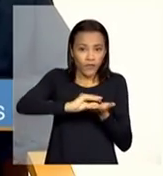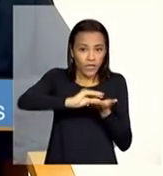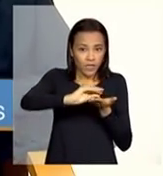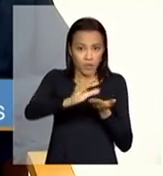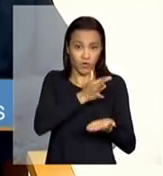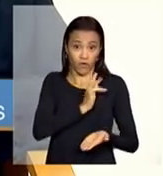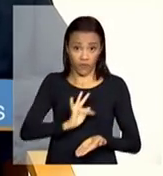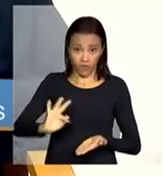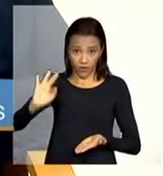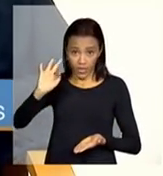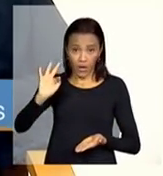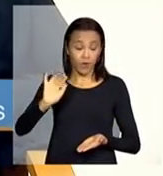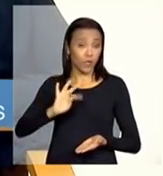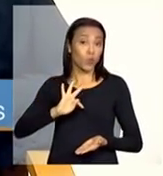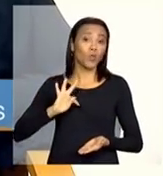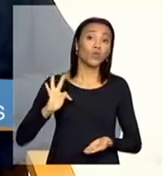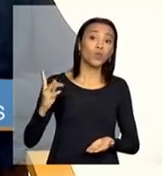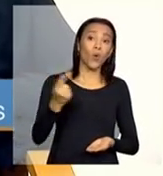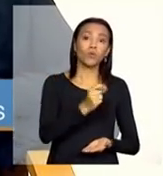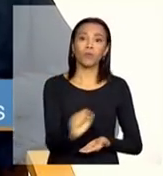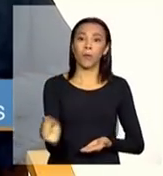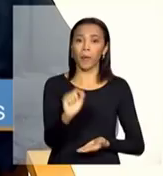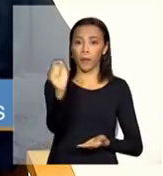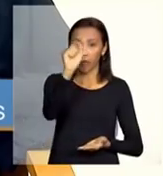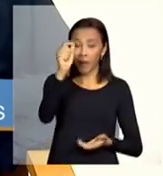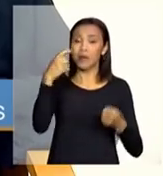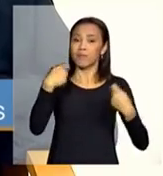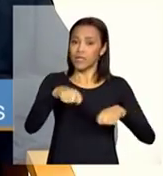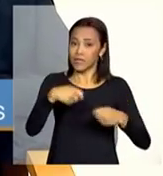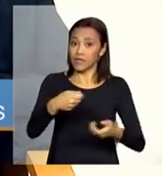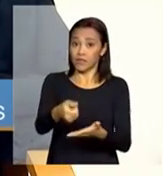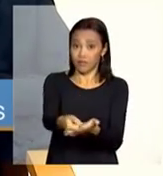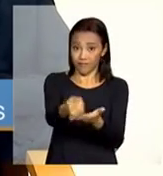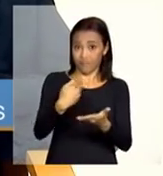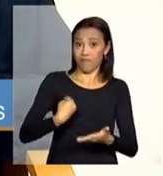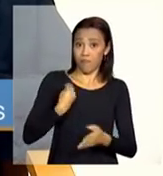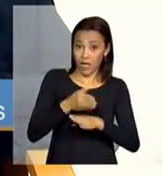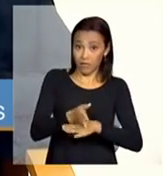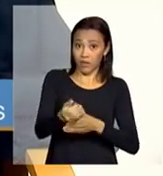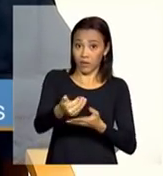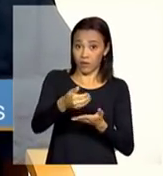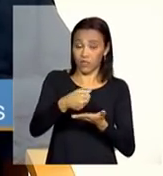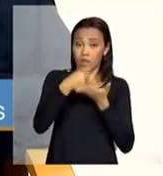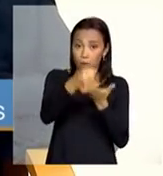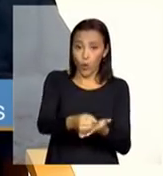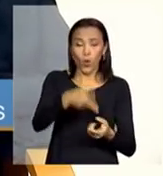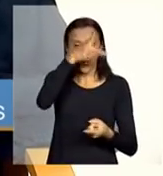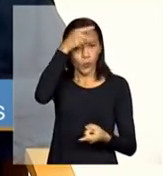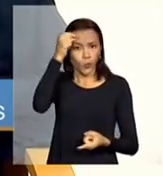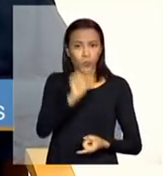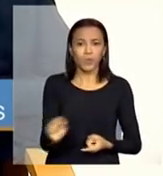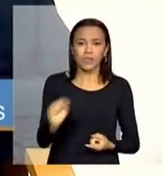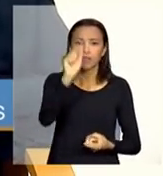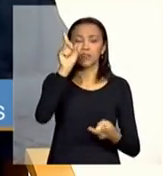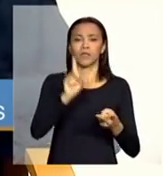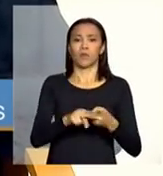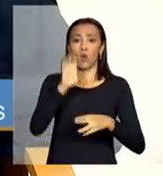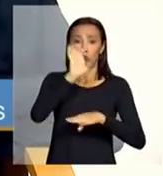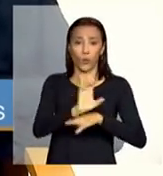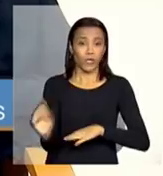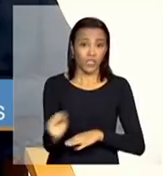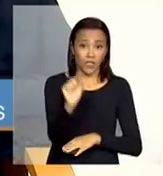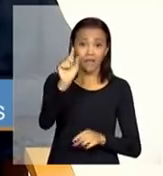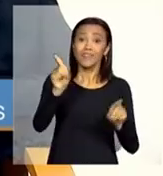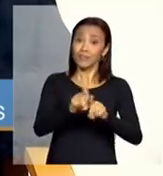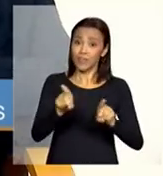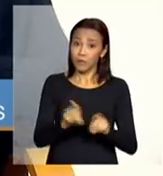ou seja todos os três entes devem participar desse apoio o município participa o Estado participa e